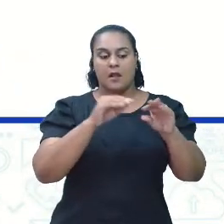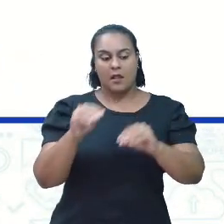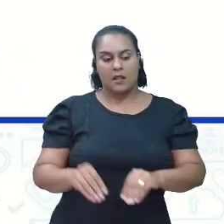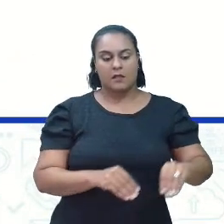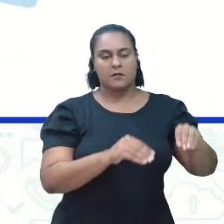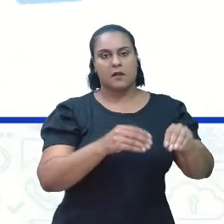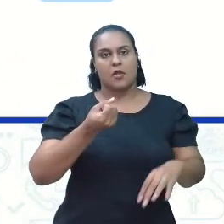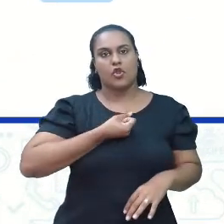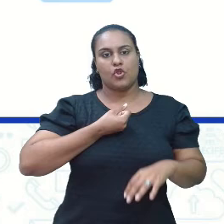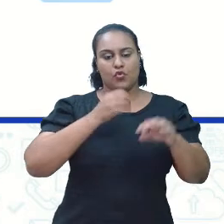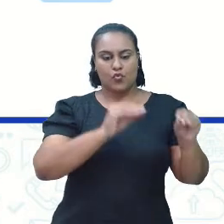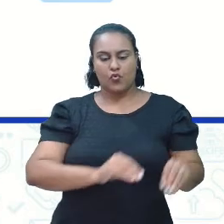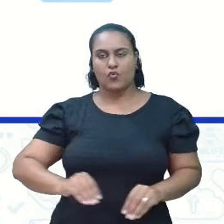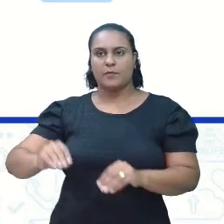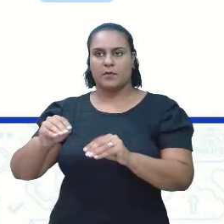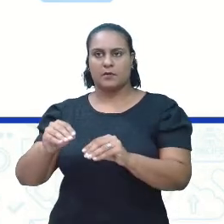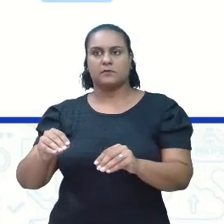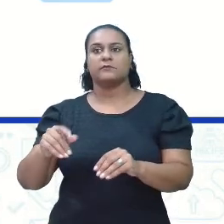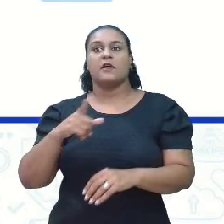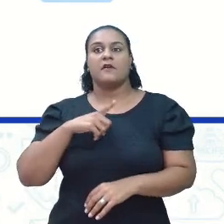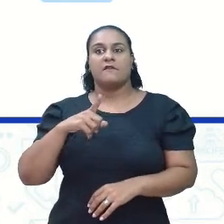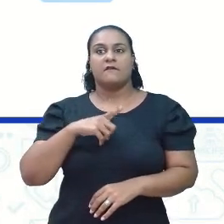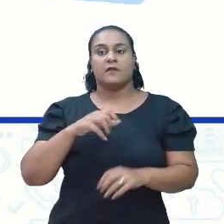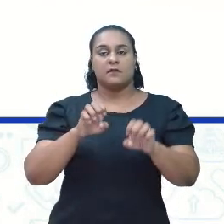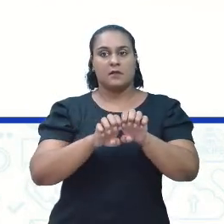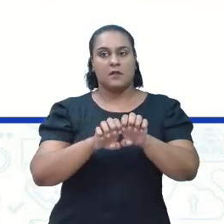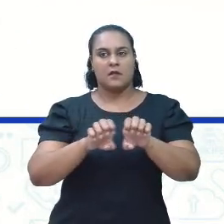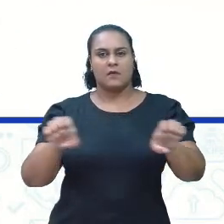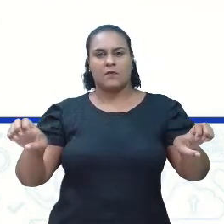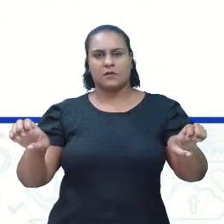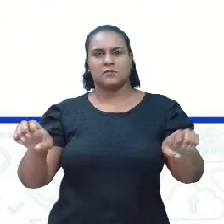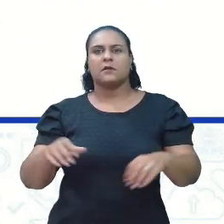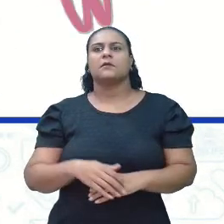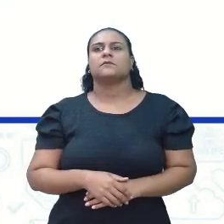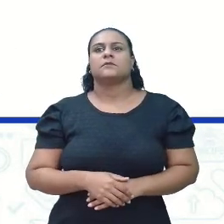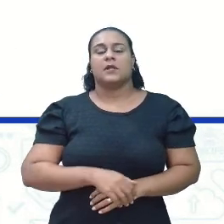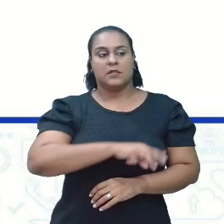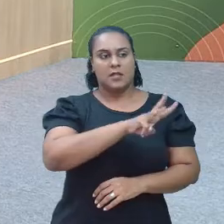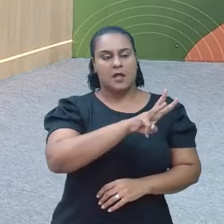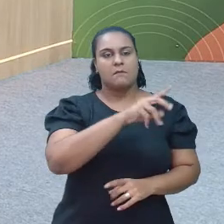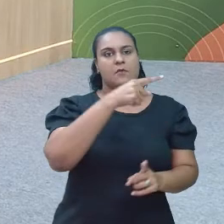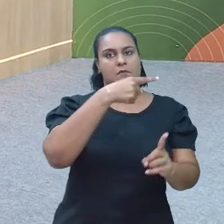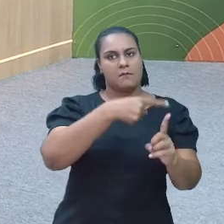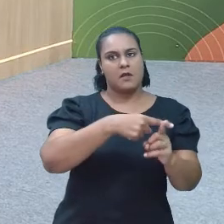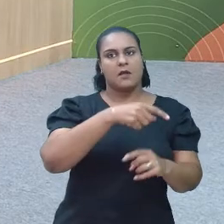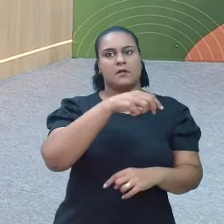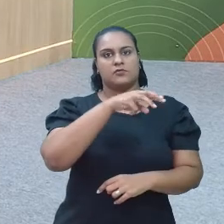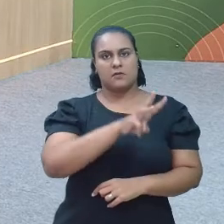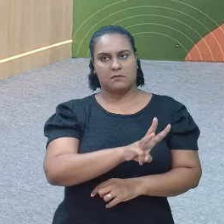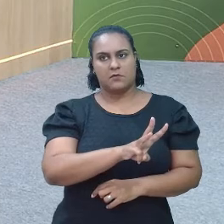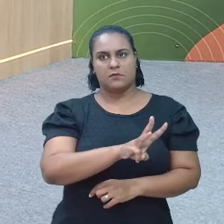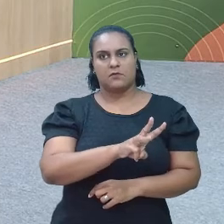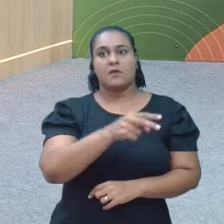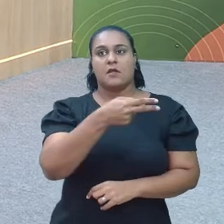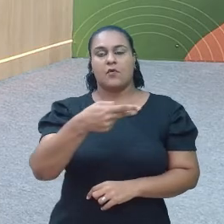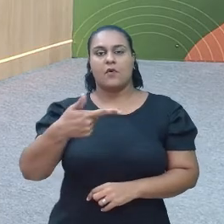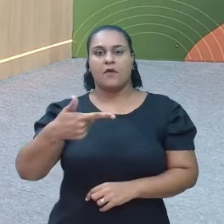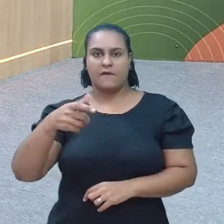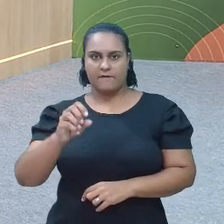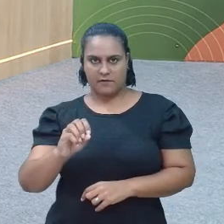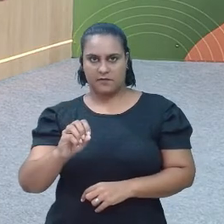gente vai perceber que eu tenho a equação aqui, que vão ficar w duas vezes, ou seja, w mais w igual a